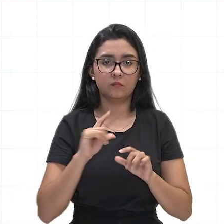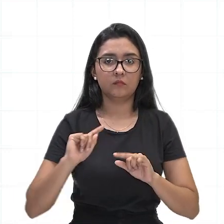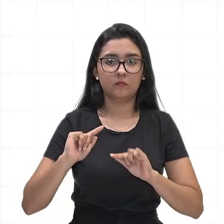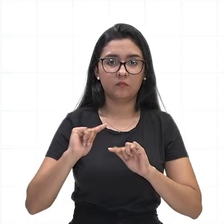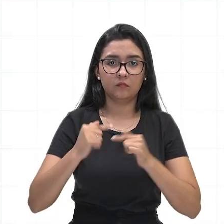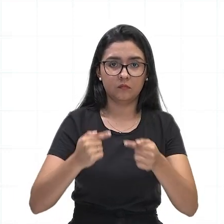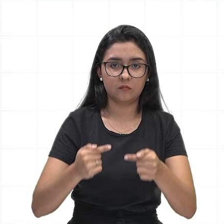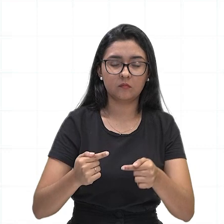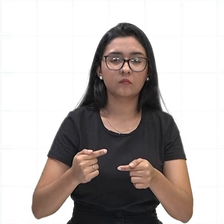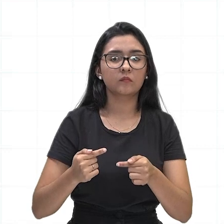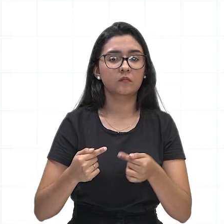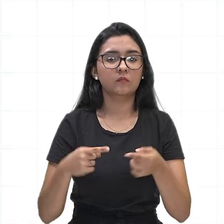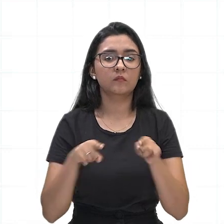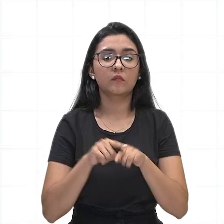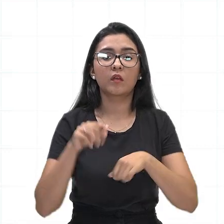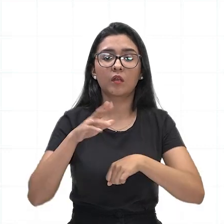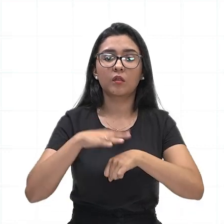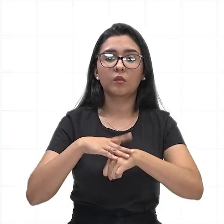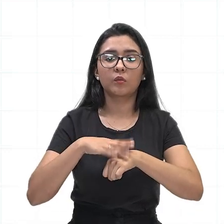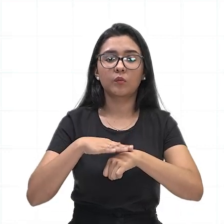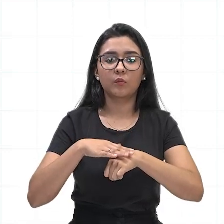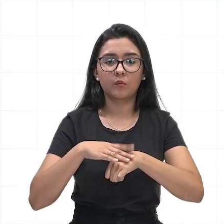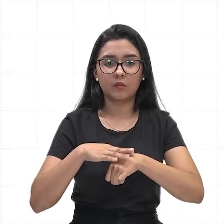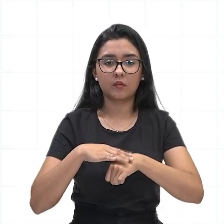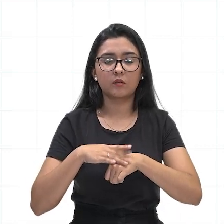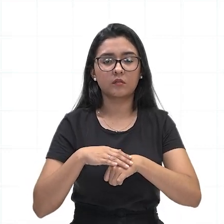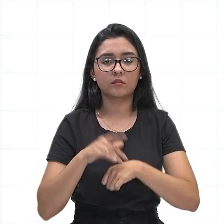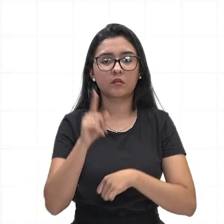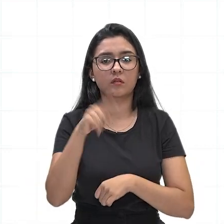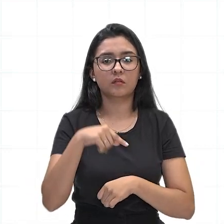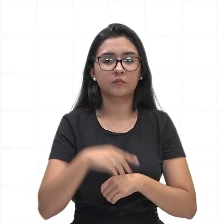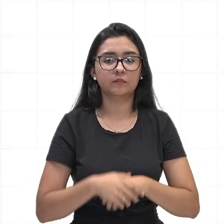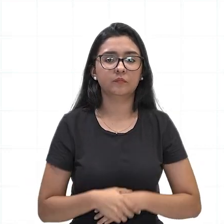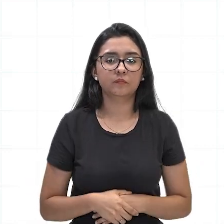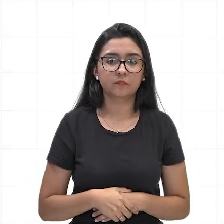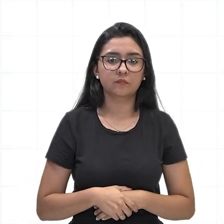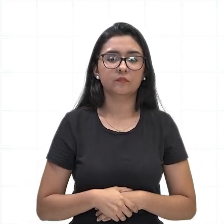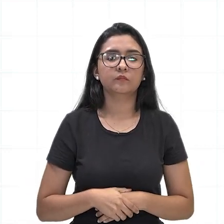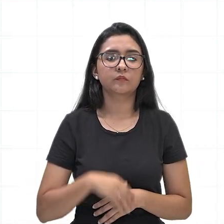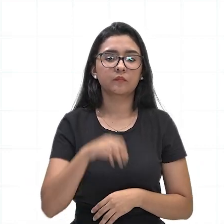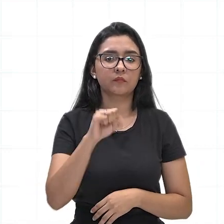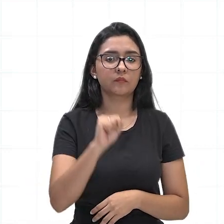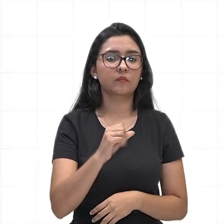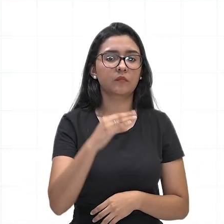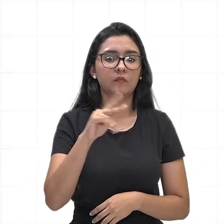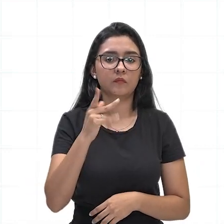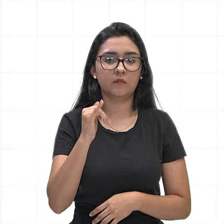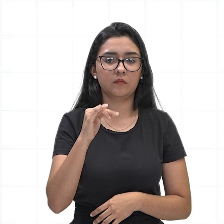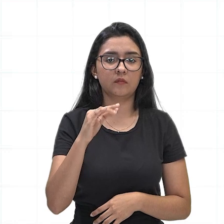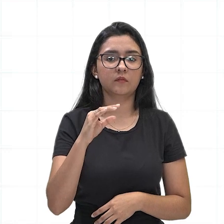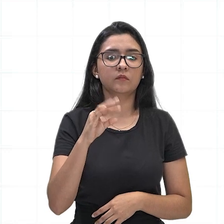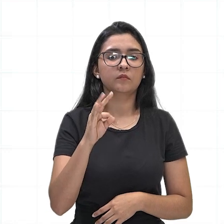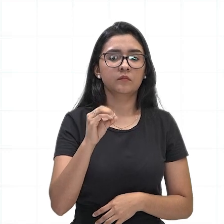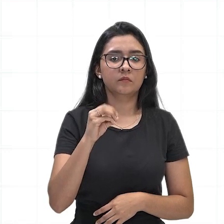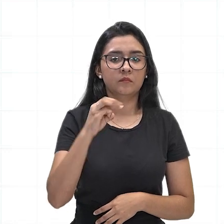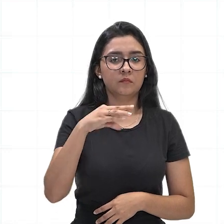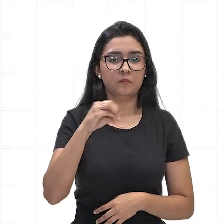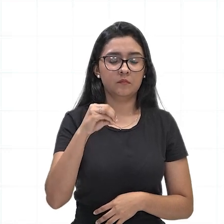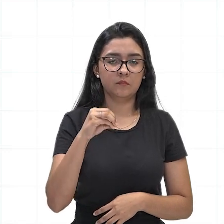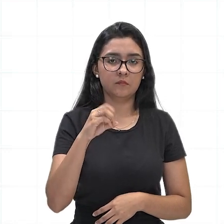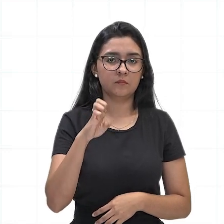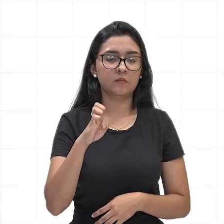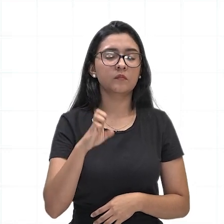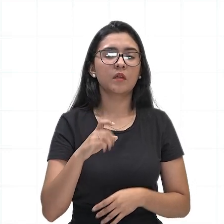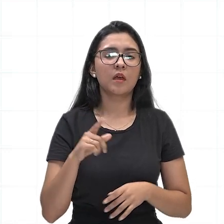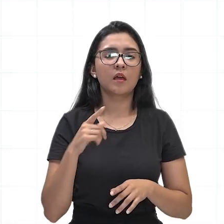sua reprodução. E a doença que ele causa, né, que é a esquistossomose, ela é mais conhecido